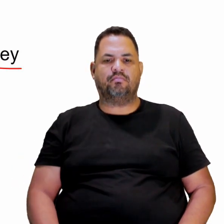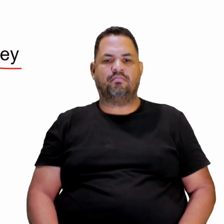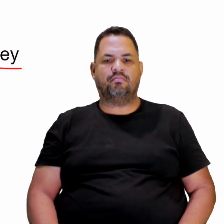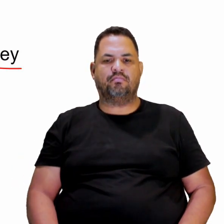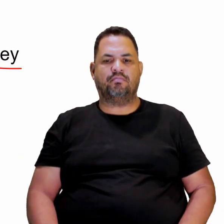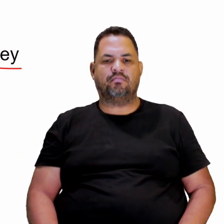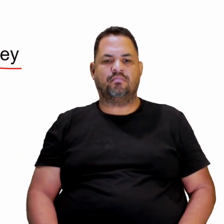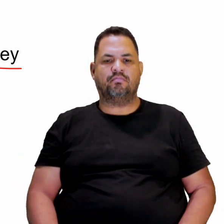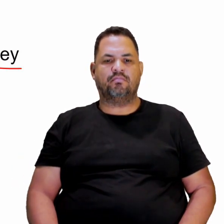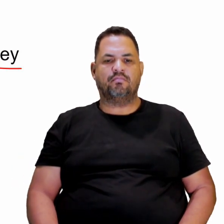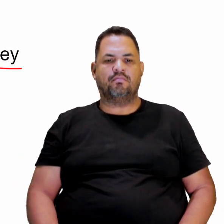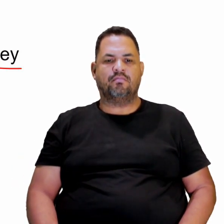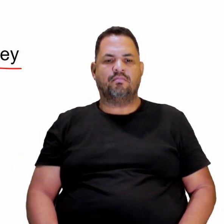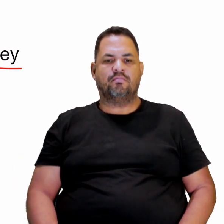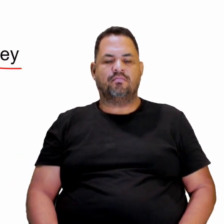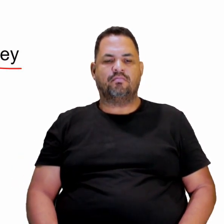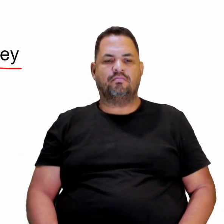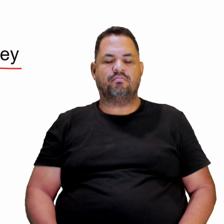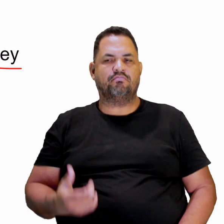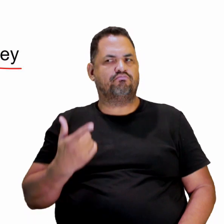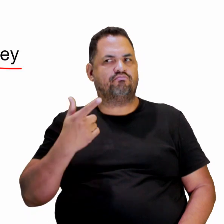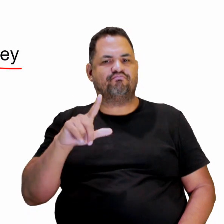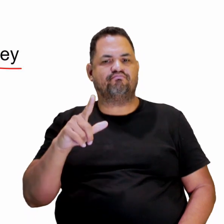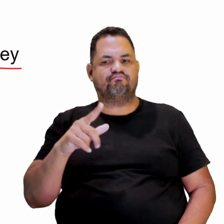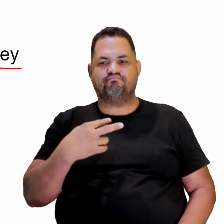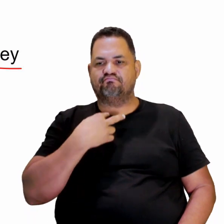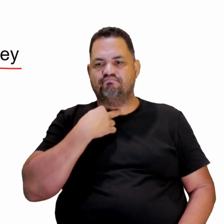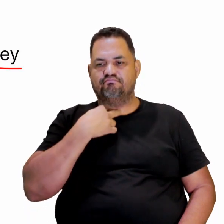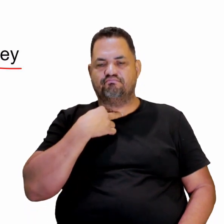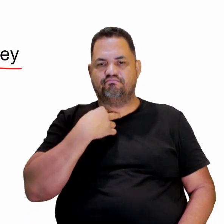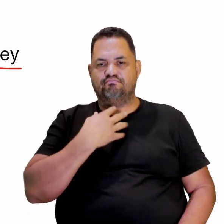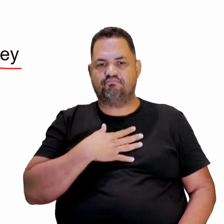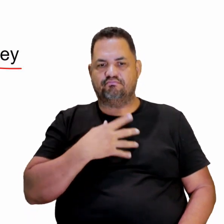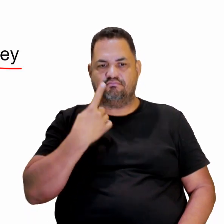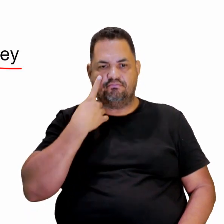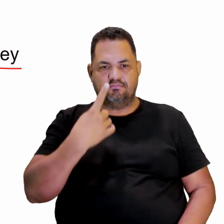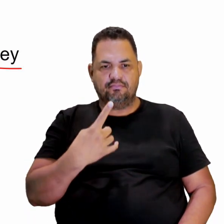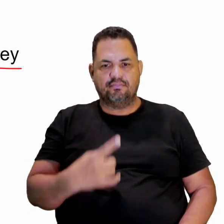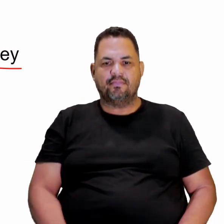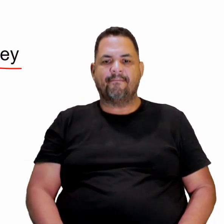see the screen. O Peter não conseguia ver